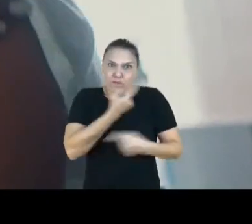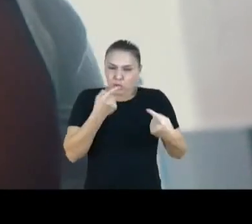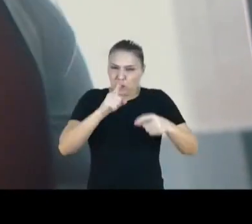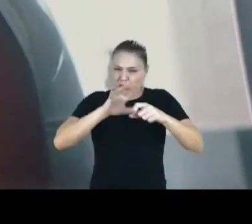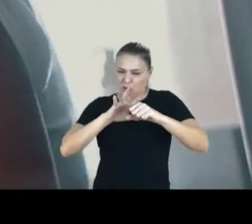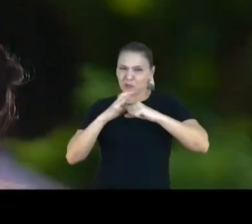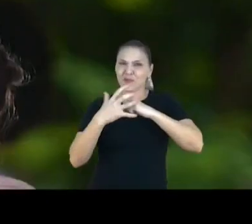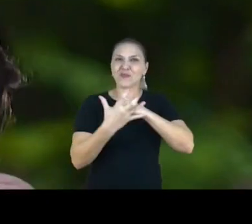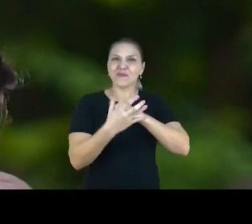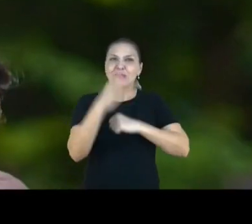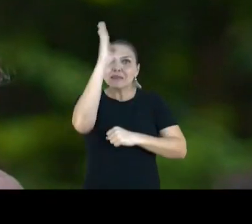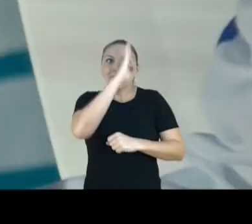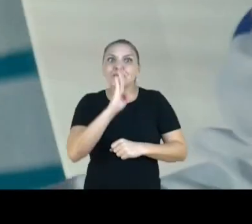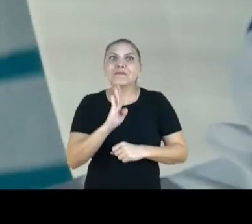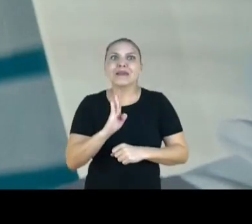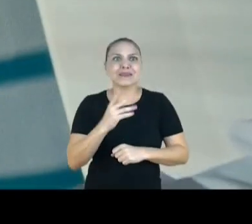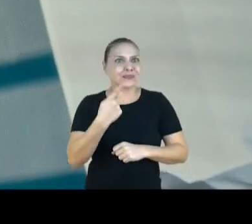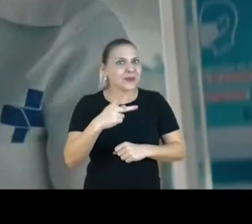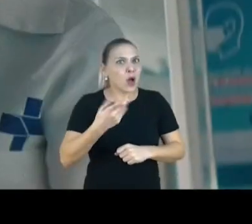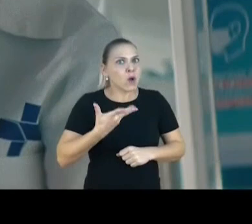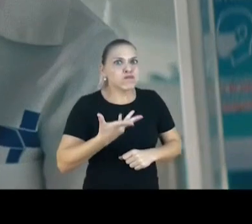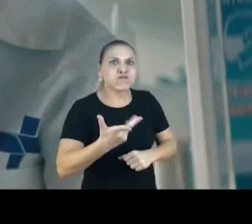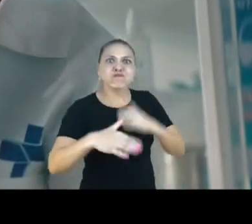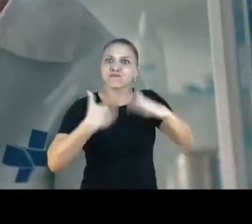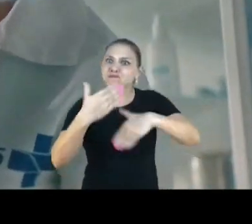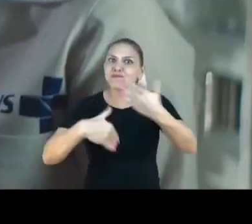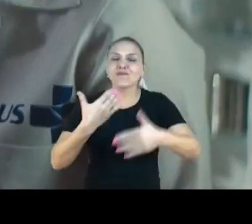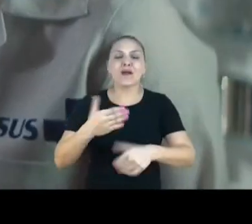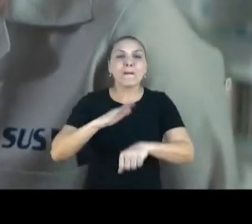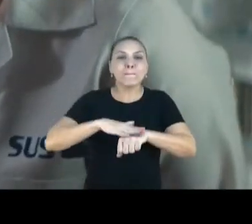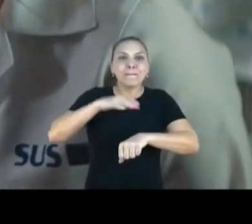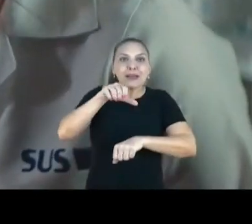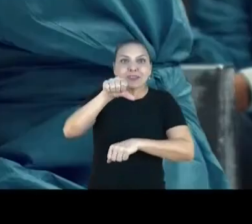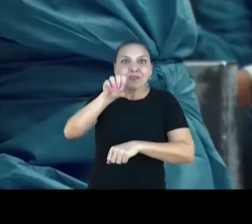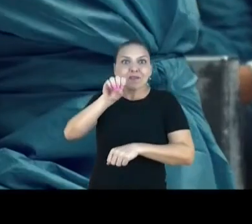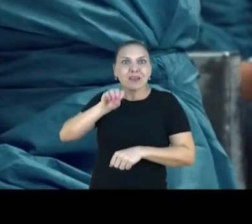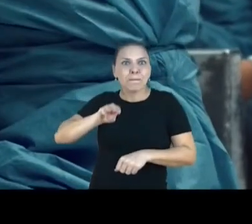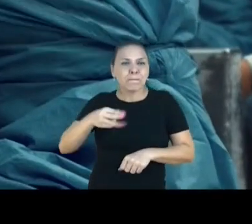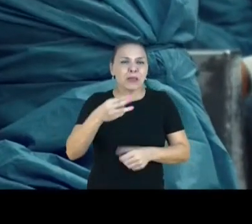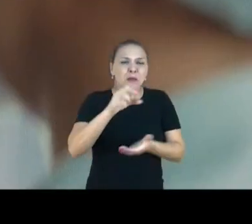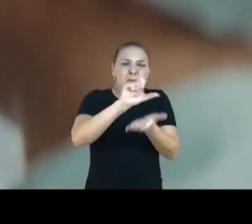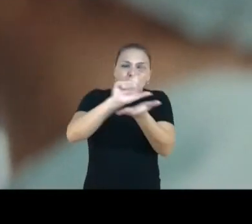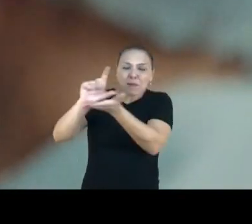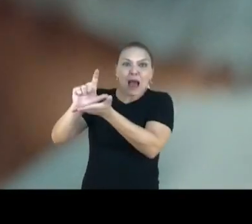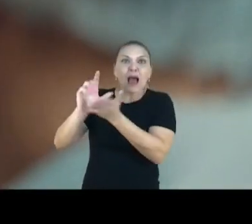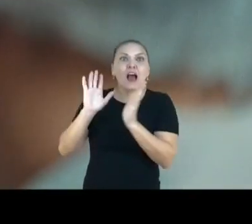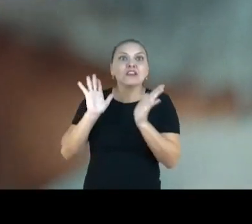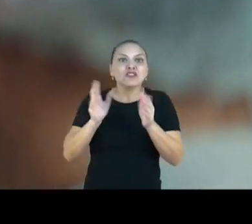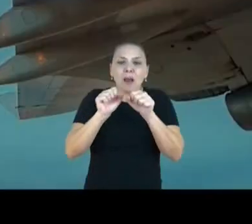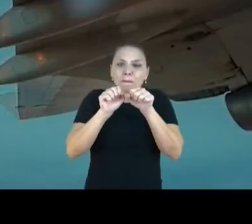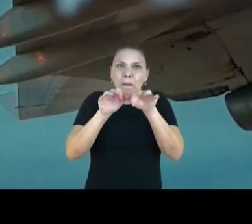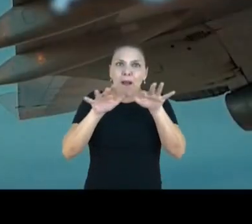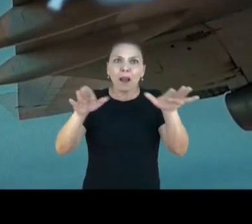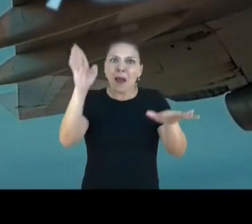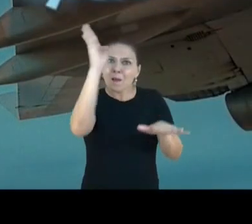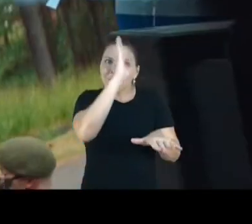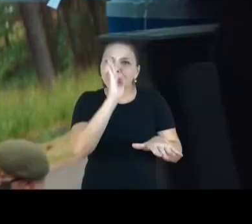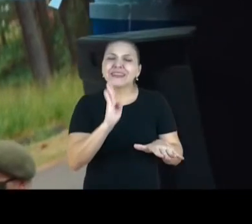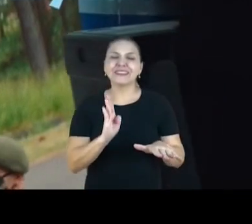contra a Covid-19 no Brasil segue acelerada. Mais de 90 milhões de doses já foram distribuídas.